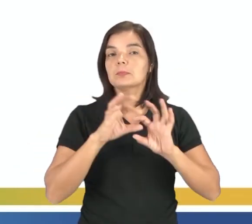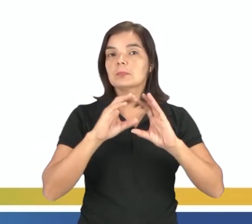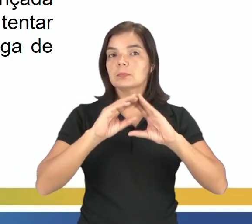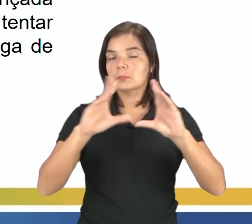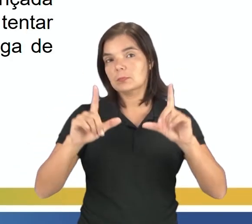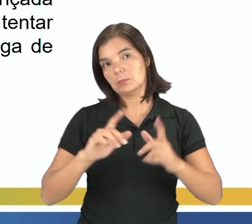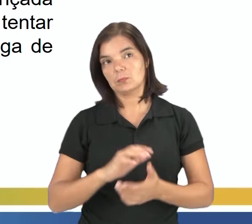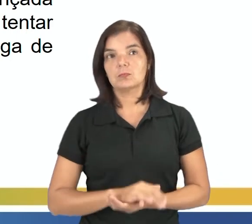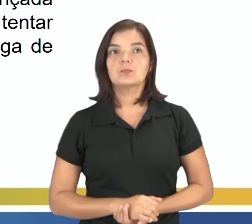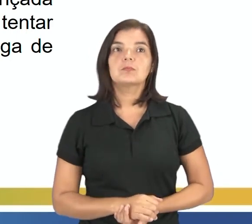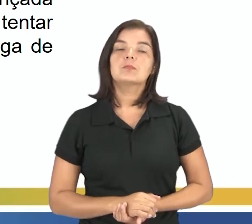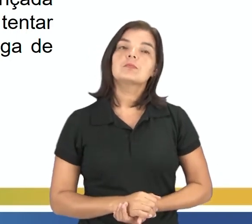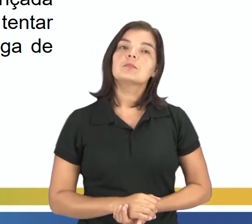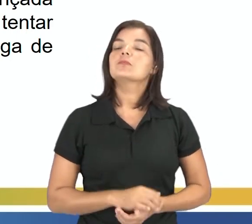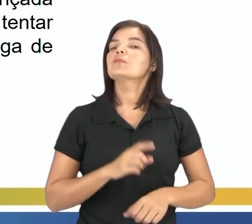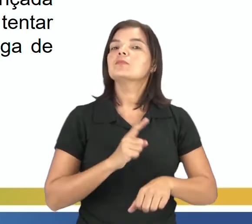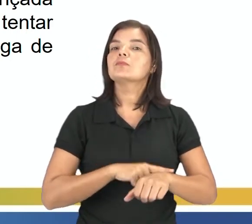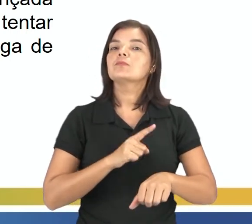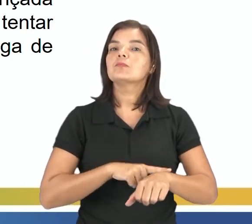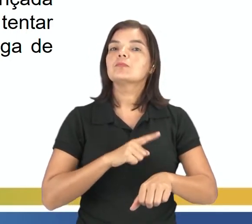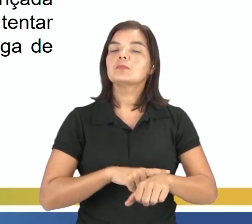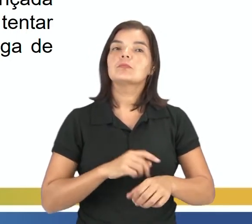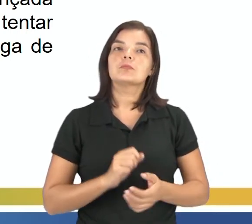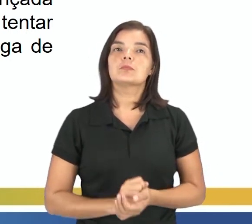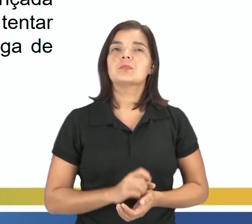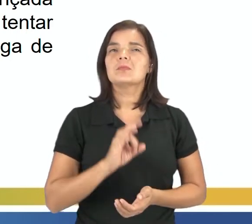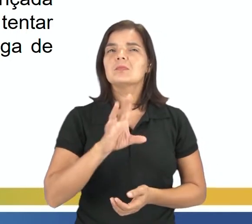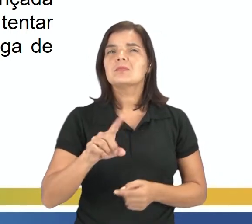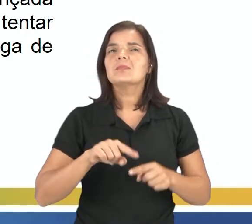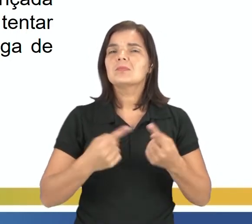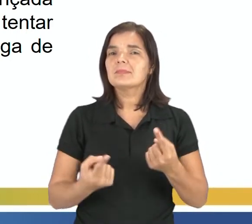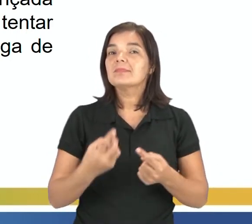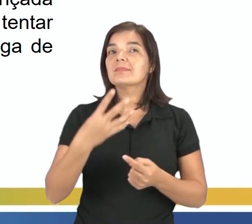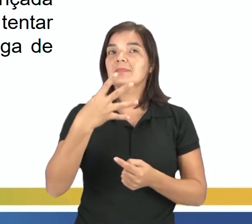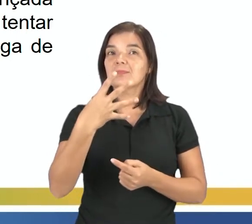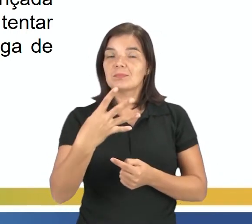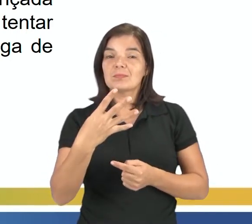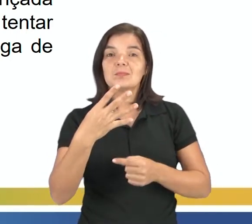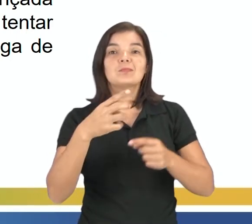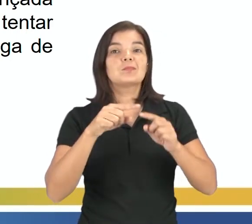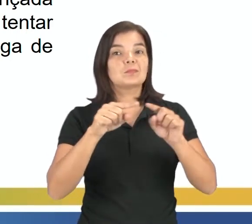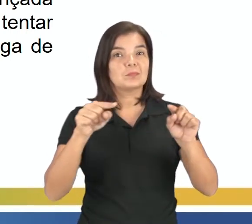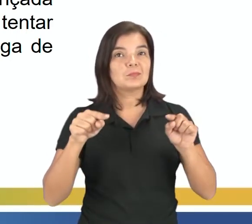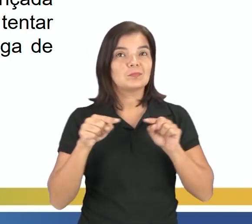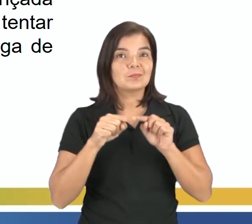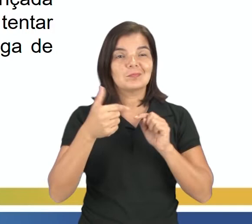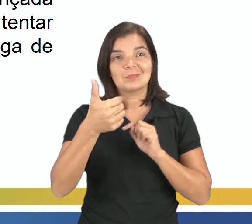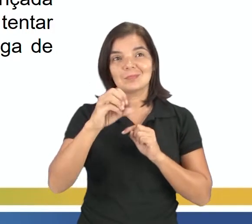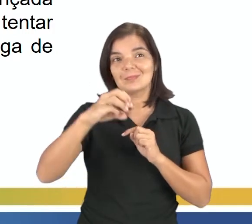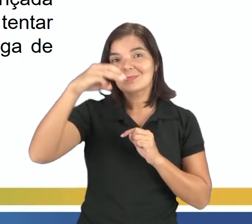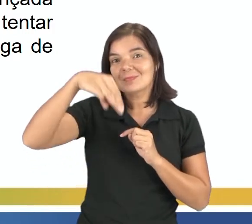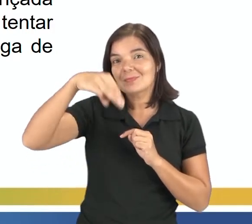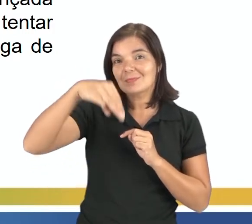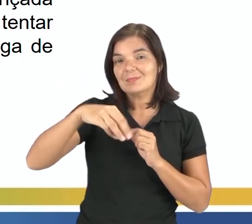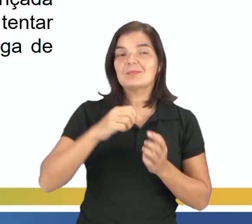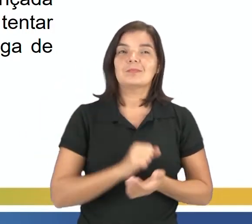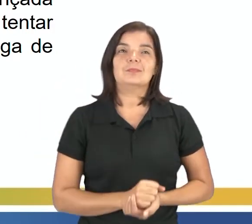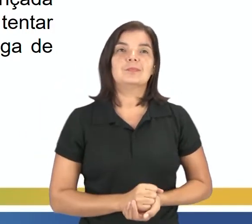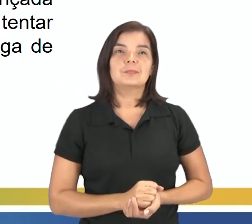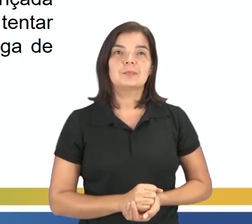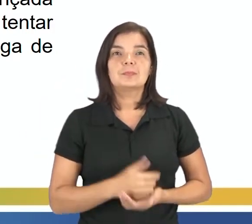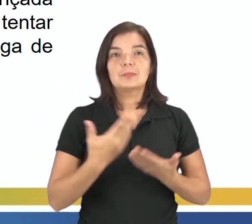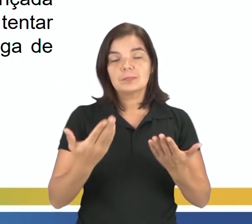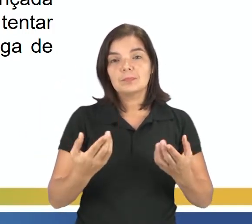bom? Então vamos seguir. Tempo de jogo. Cada partida é disputada em 4 quartos de 10 minutos cada.